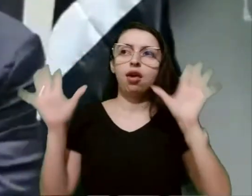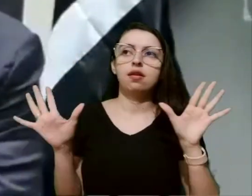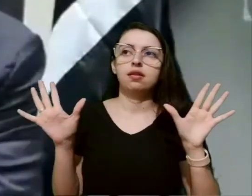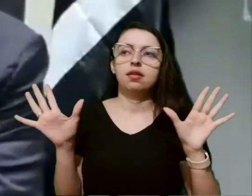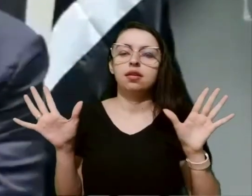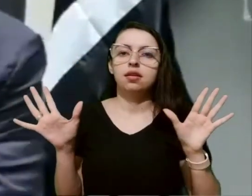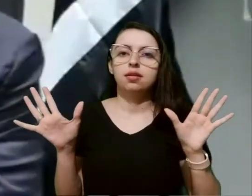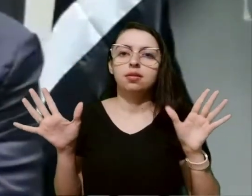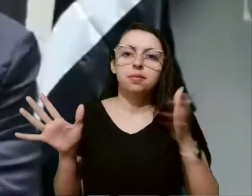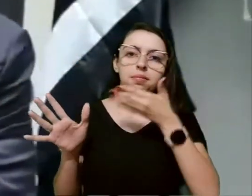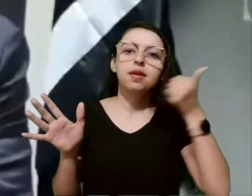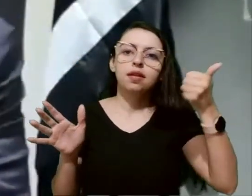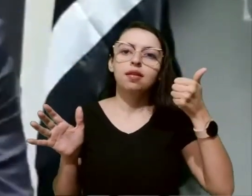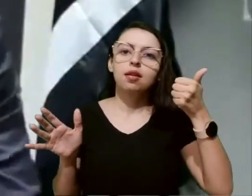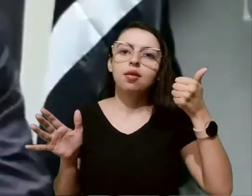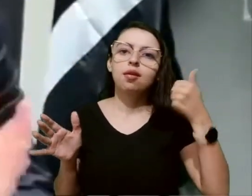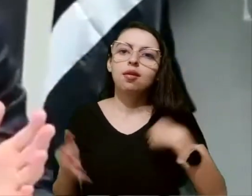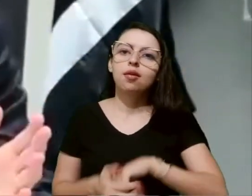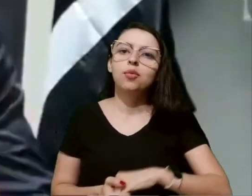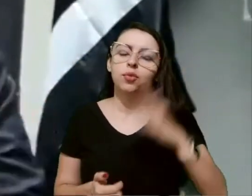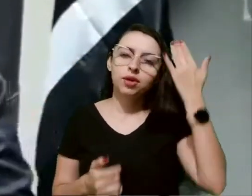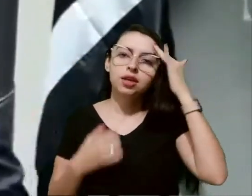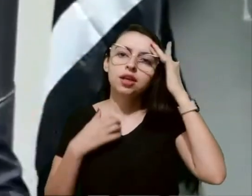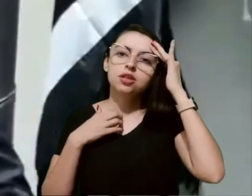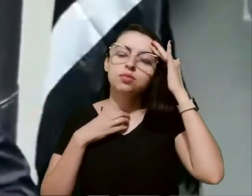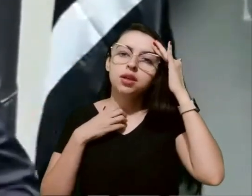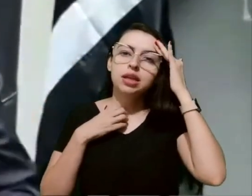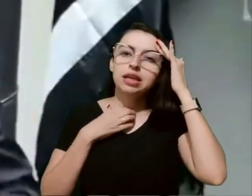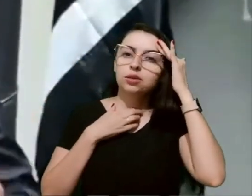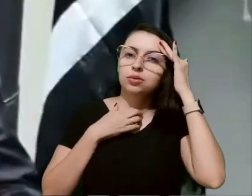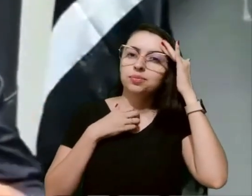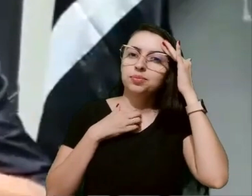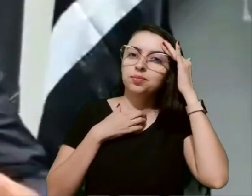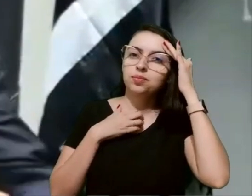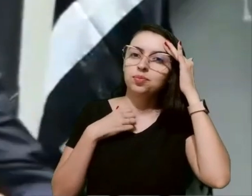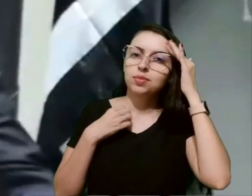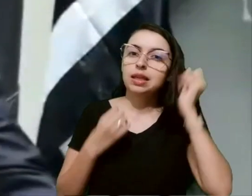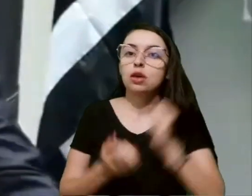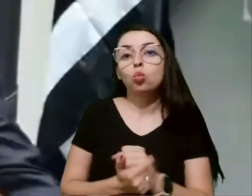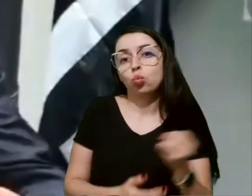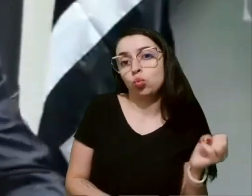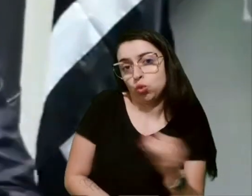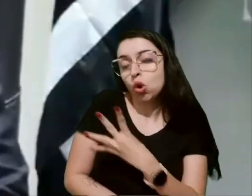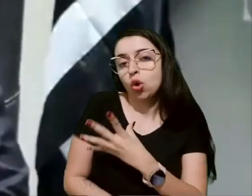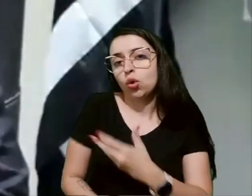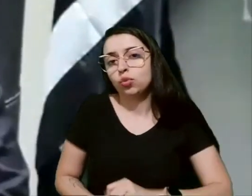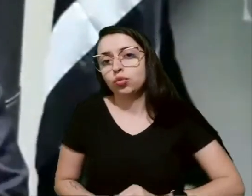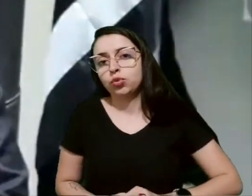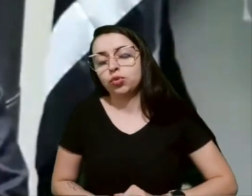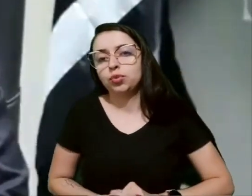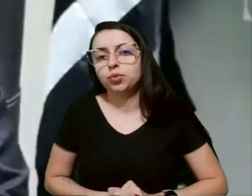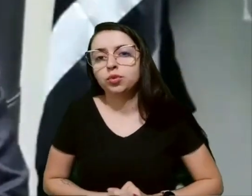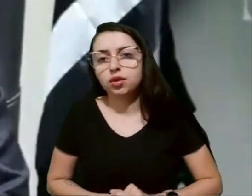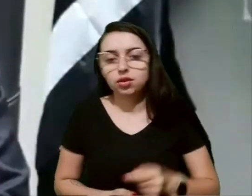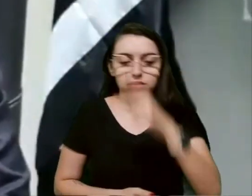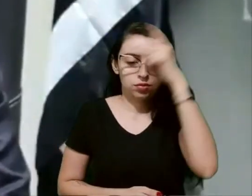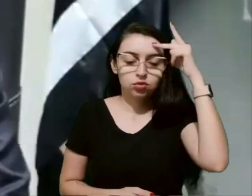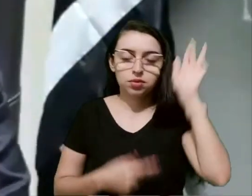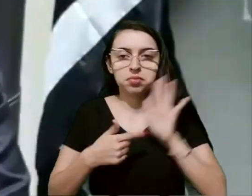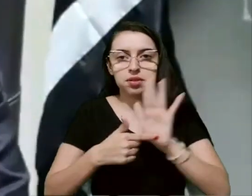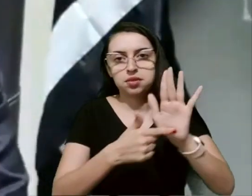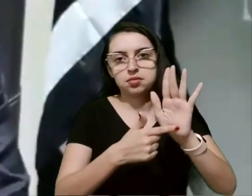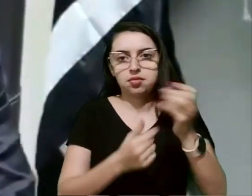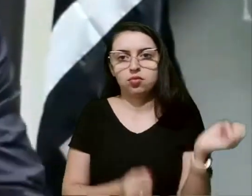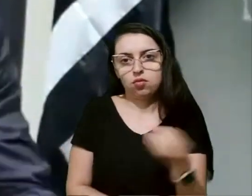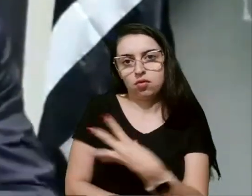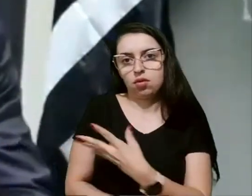eh, melhor o próprio conceito, né. Do ponto de vista filosófico, a gente tem quando você quer definir algo novo para uma pessoa, você quer apresentar uma